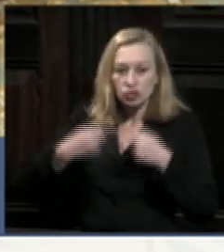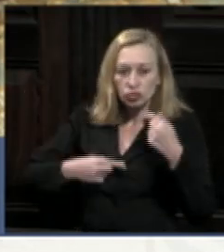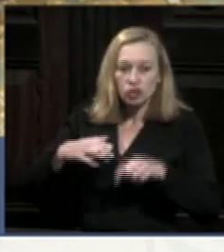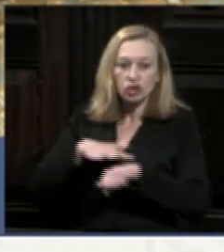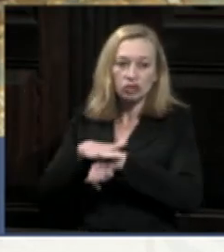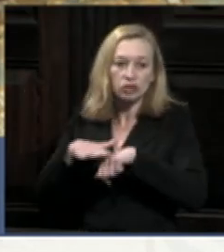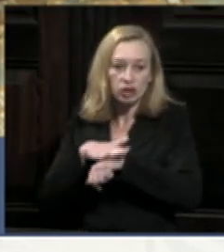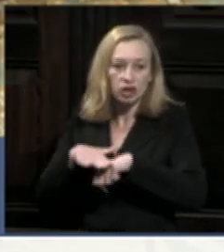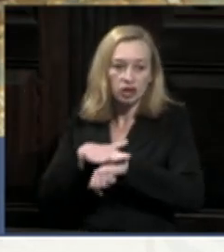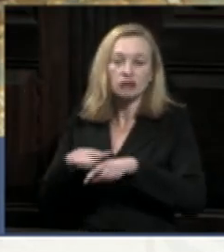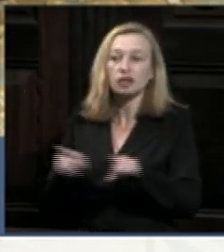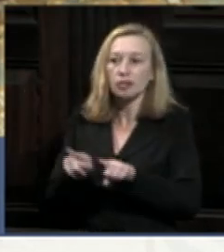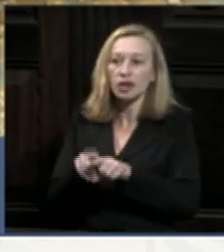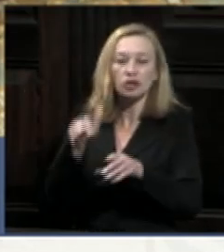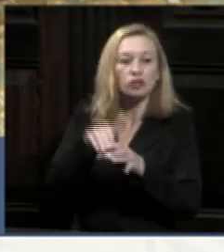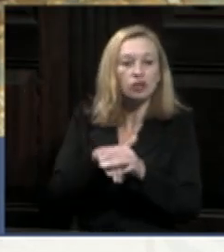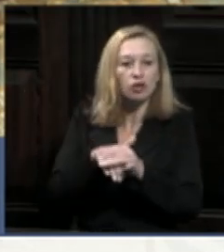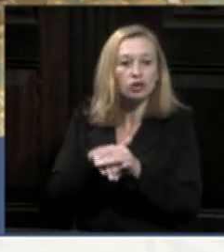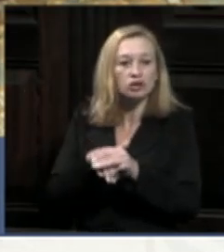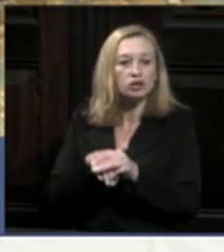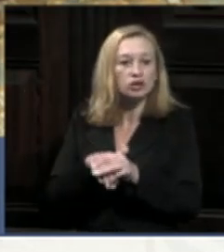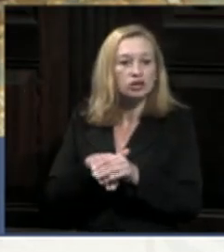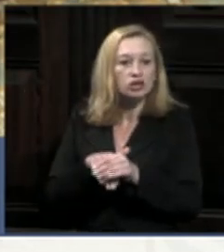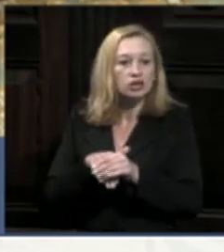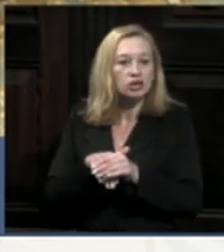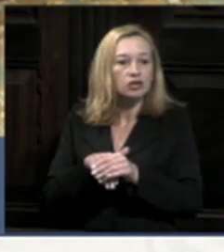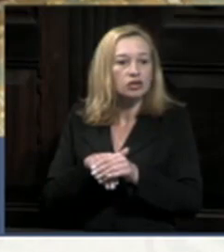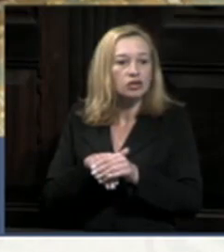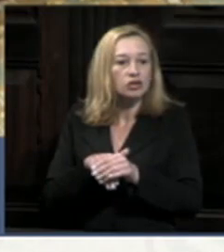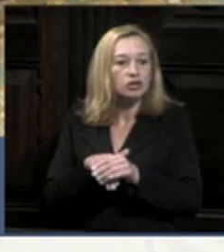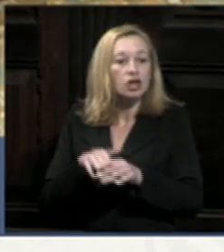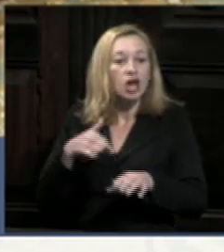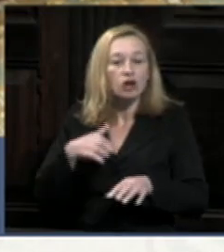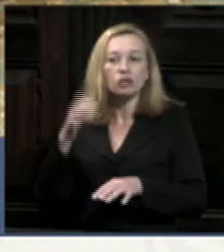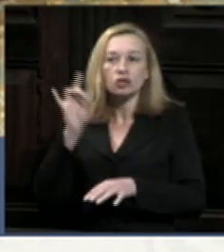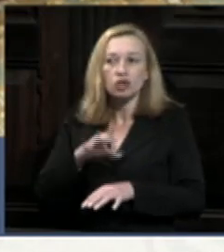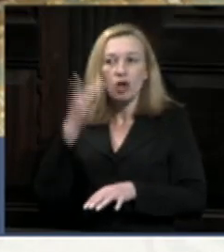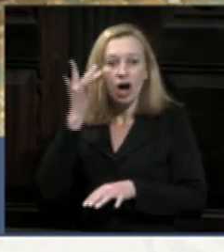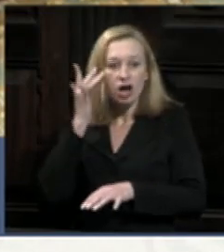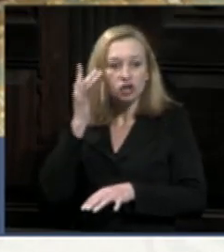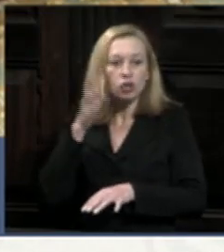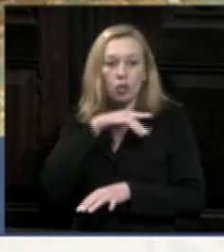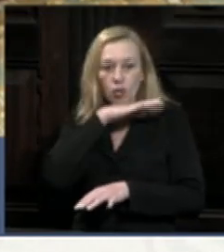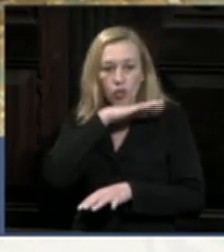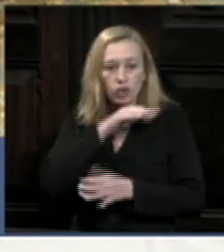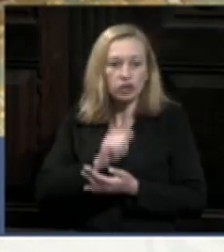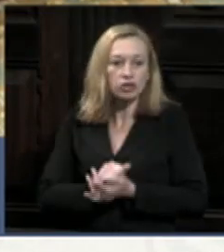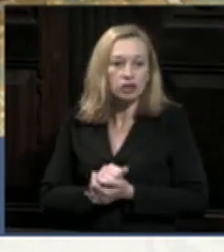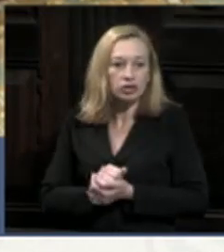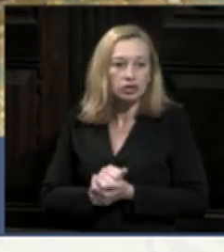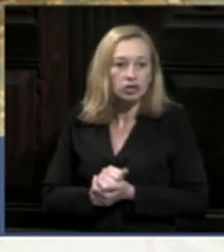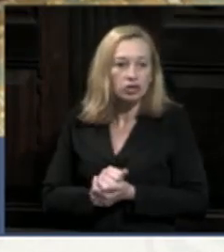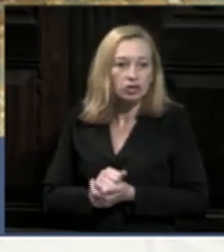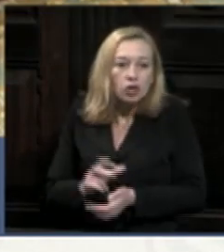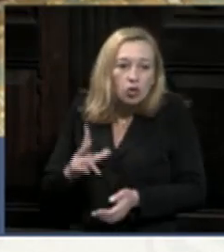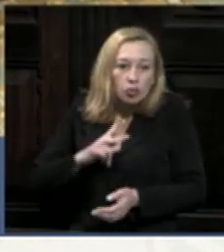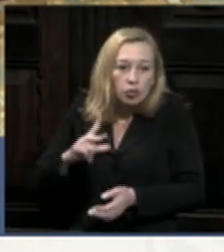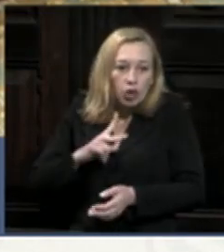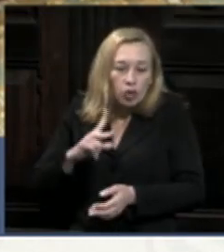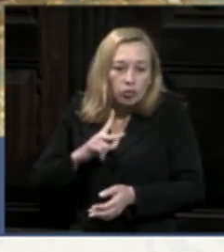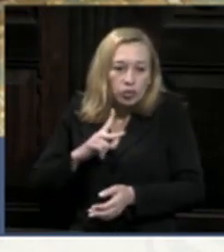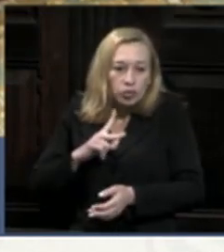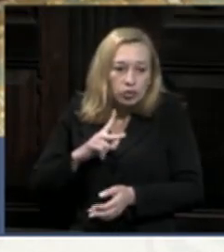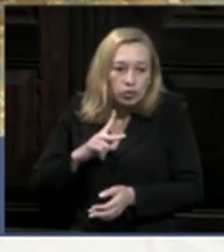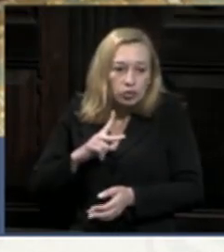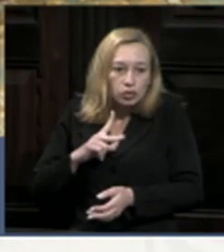necessário no voto então eu para não tomar o tempo de referência só acho ruim que o próprio candidato a